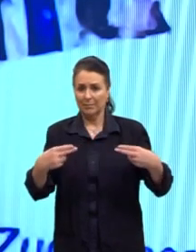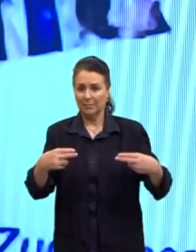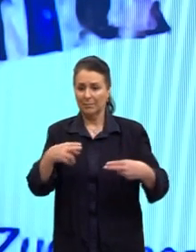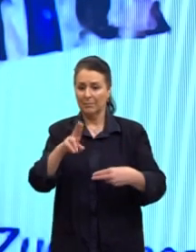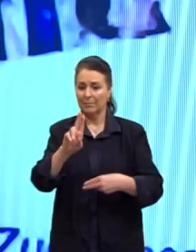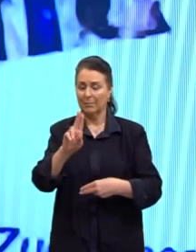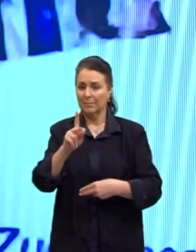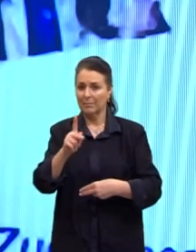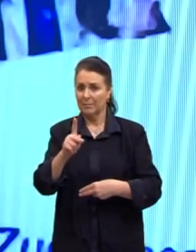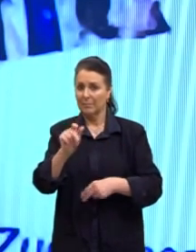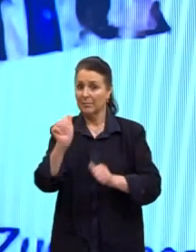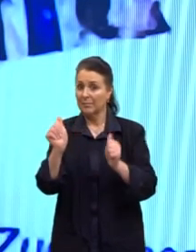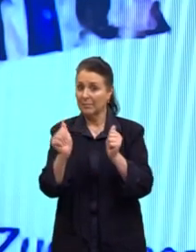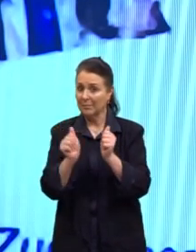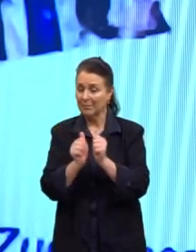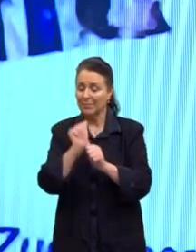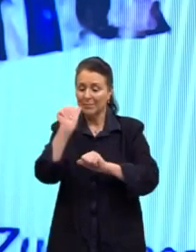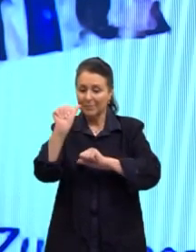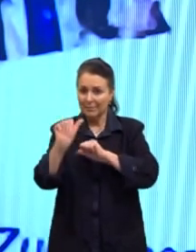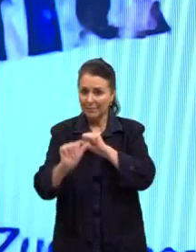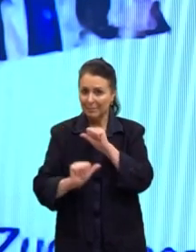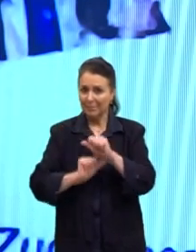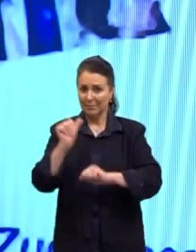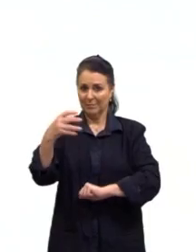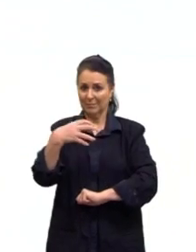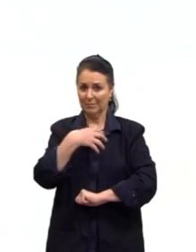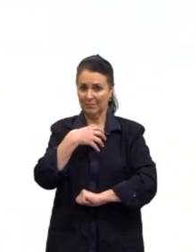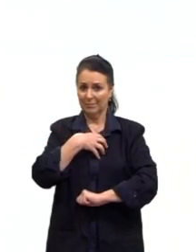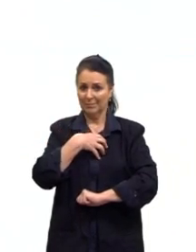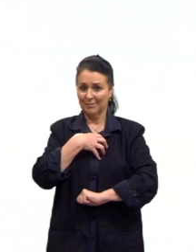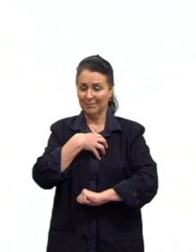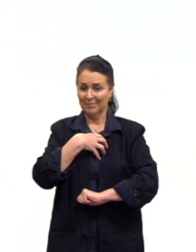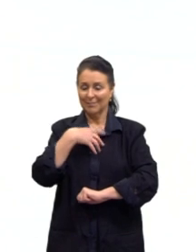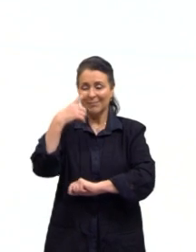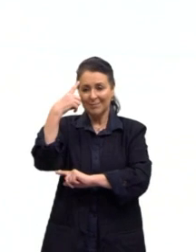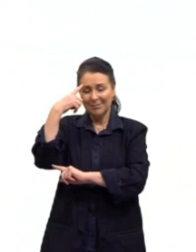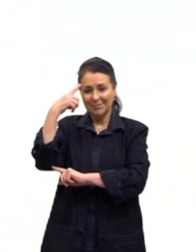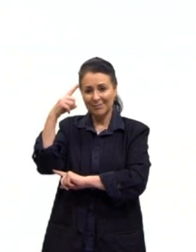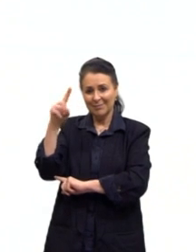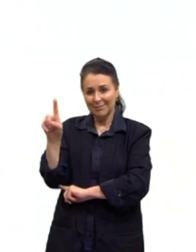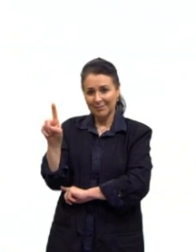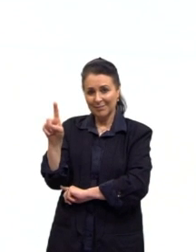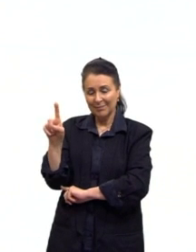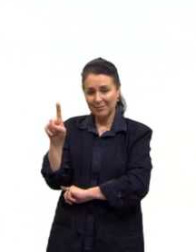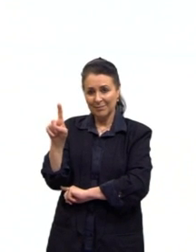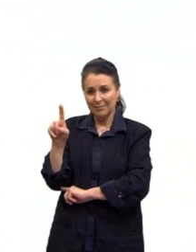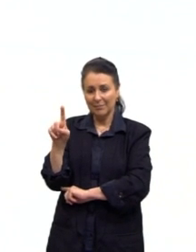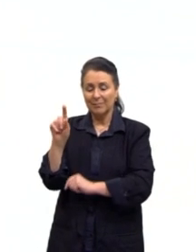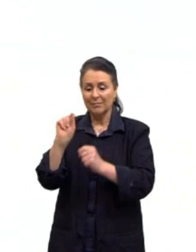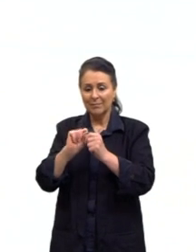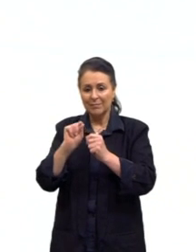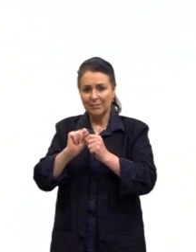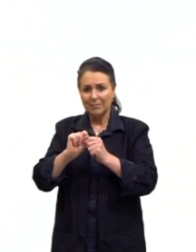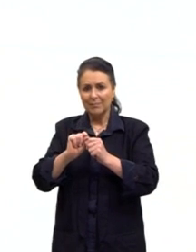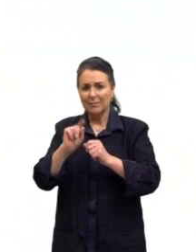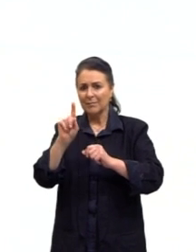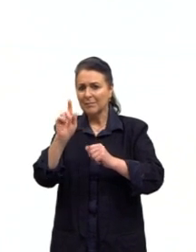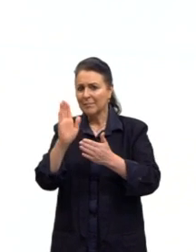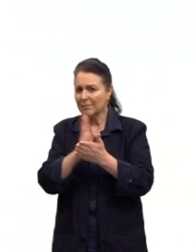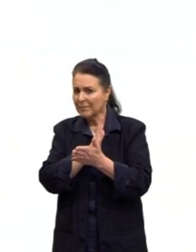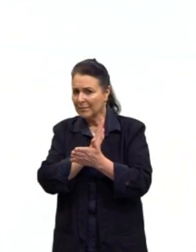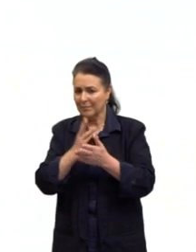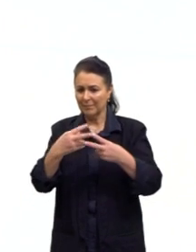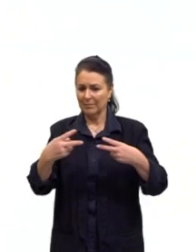muda completamente muda completamente a ideia da ideia de tomar uma atitude quando alguma coisa é